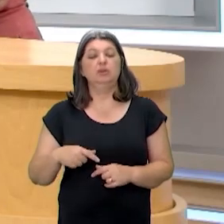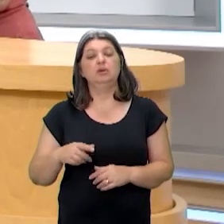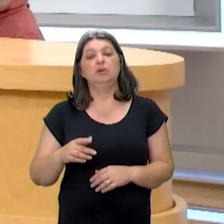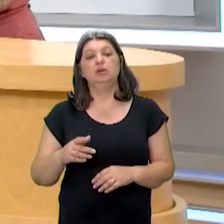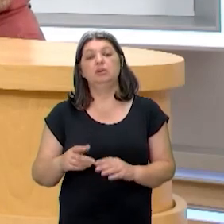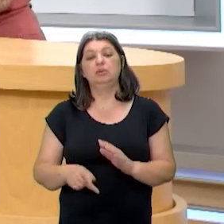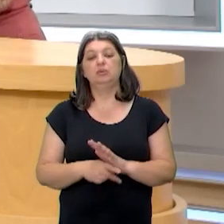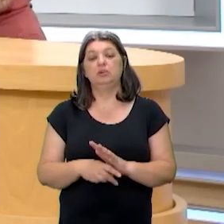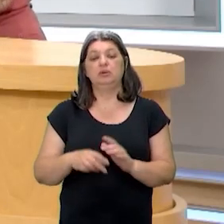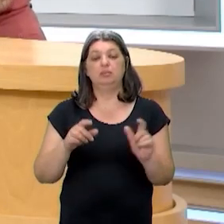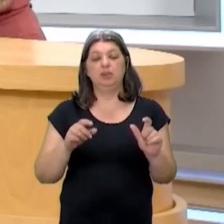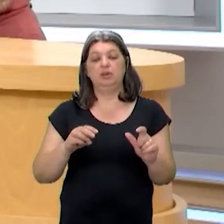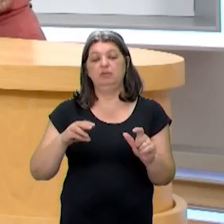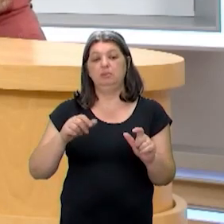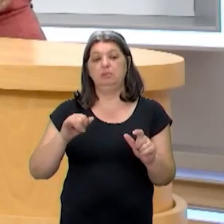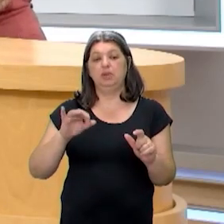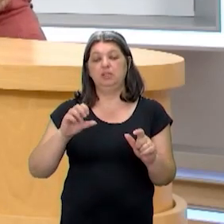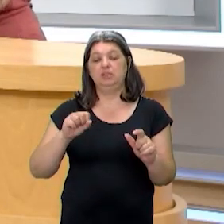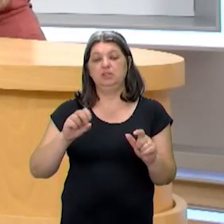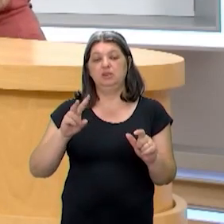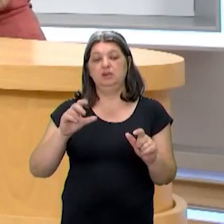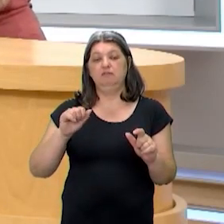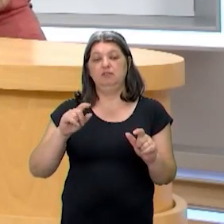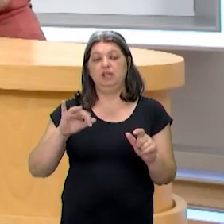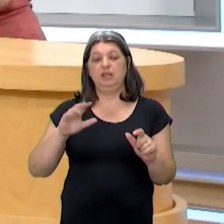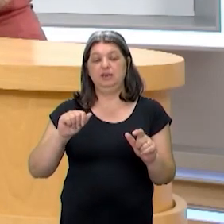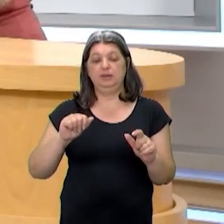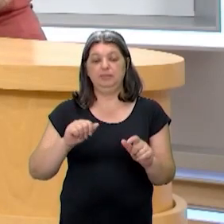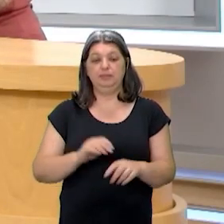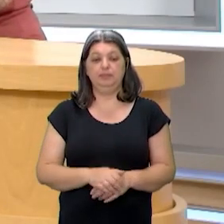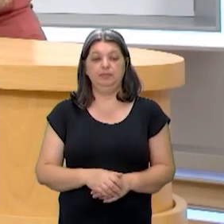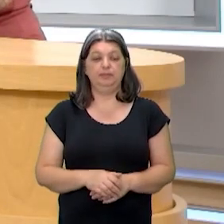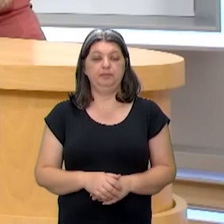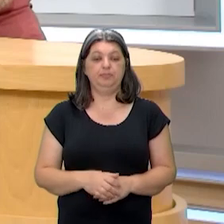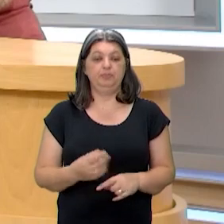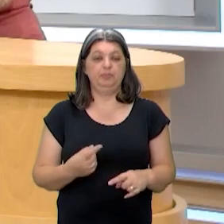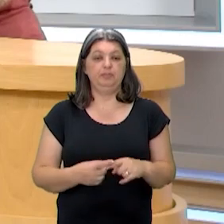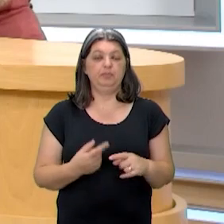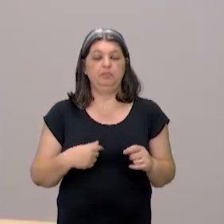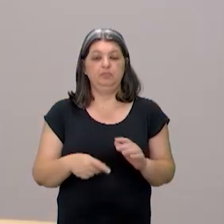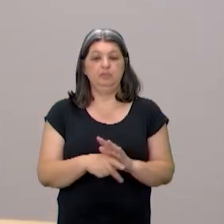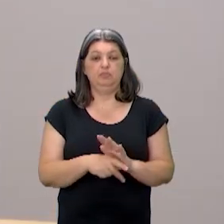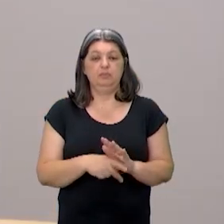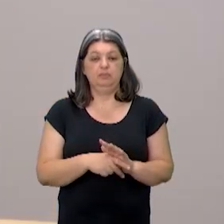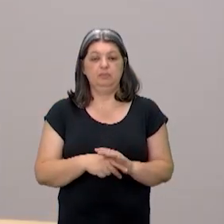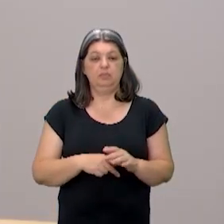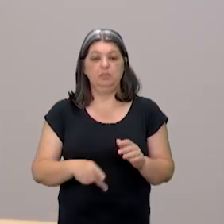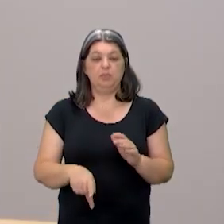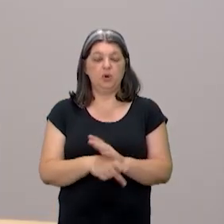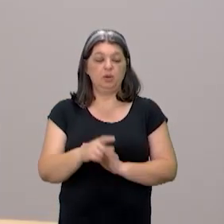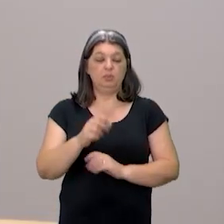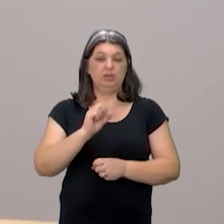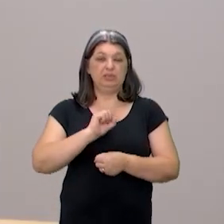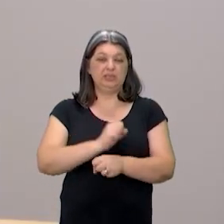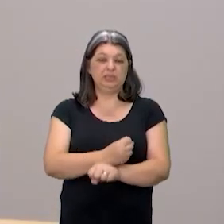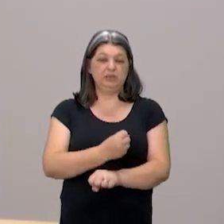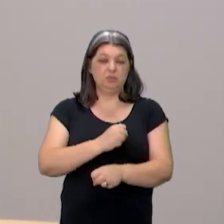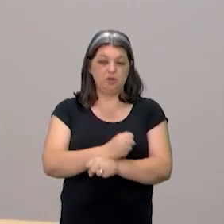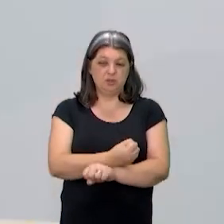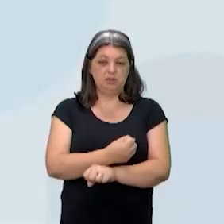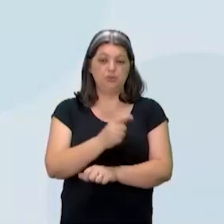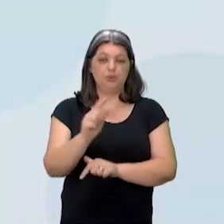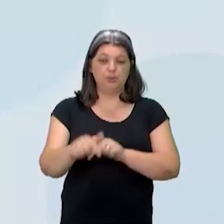ela surge, ela é praticada com a exploração do trabalho, não é isso? Volta lá para o